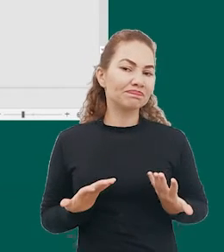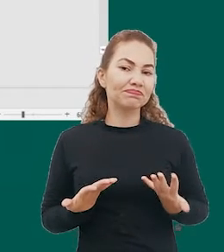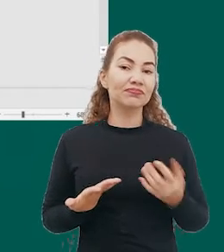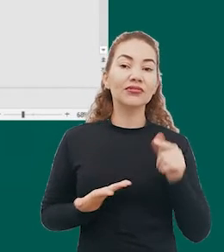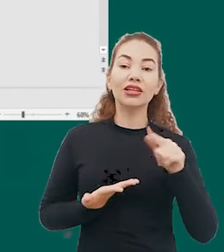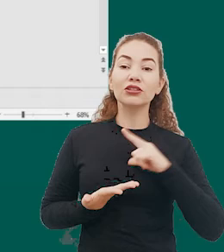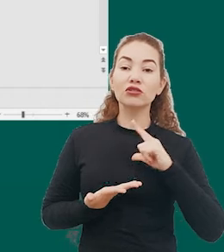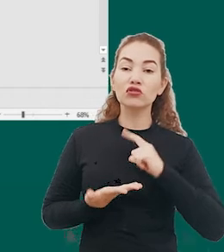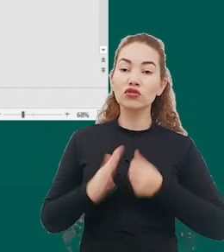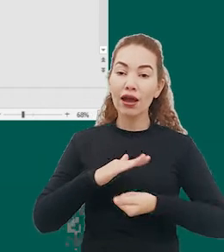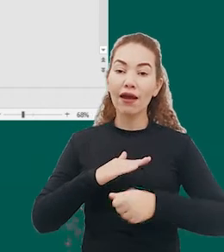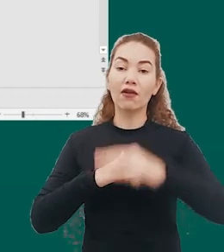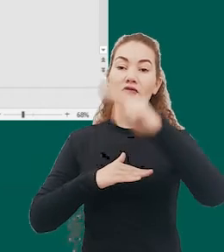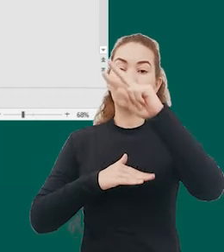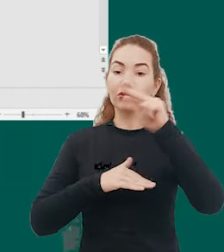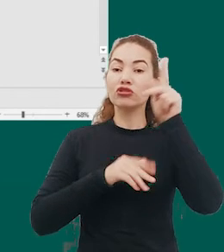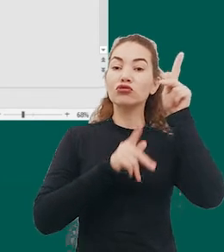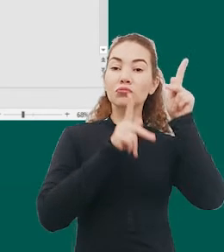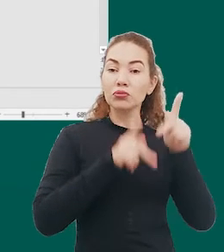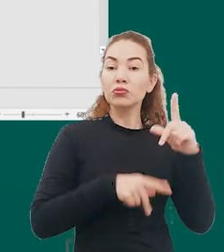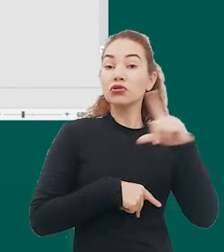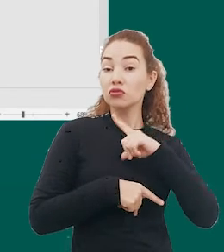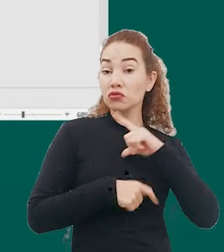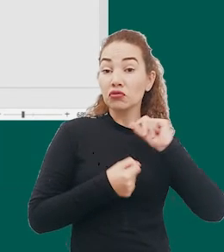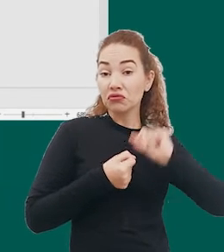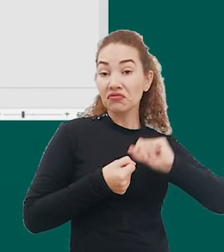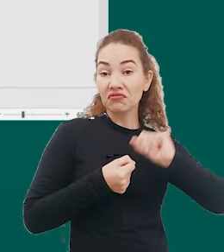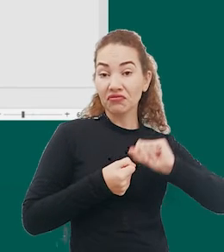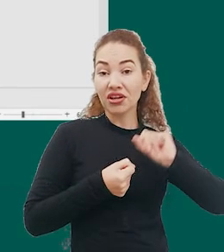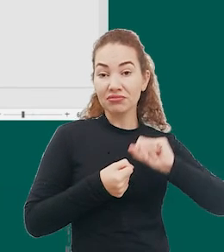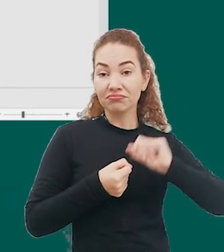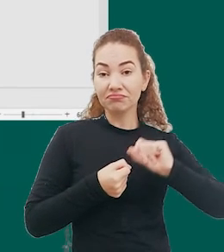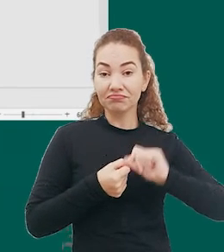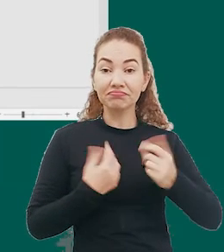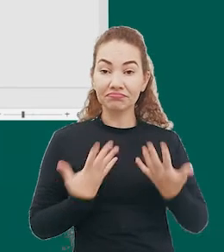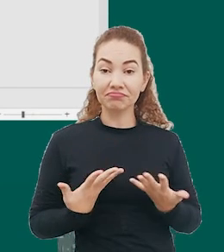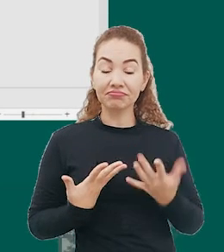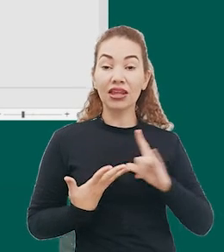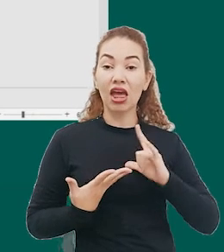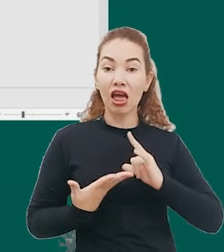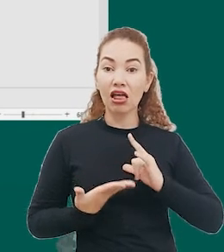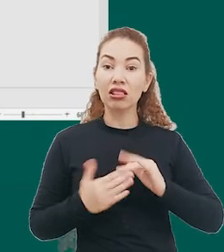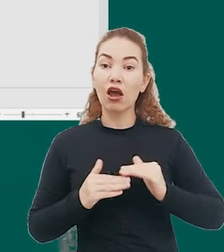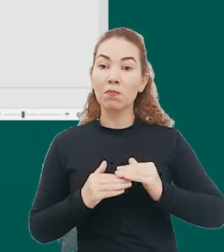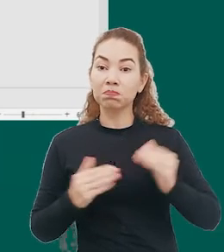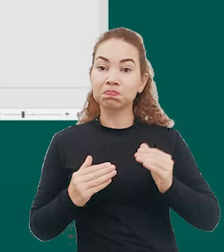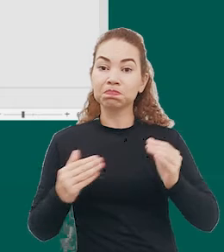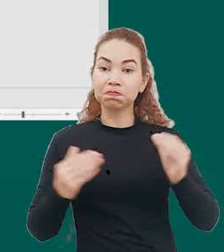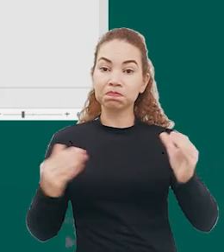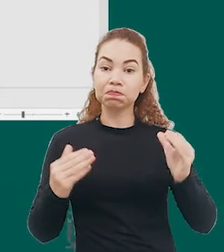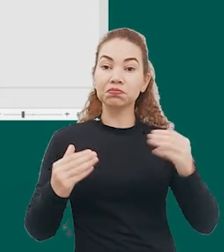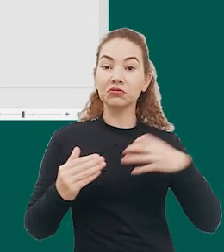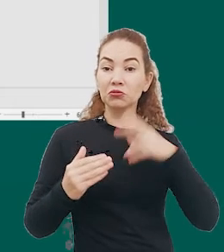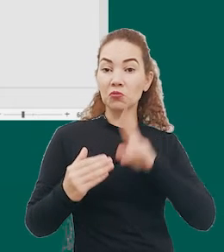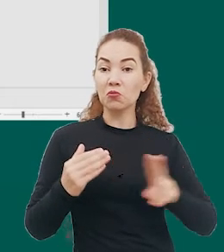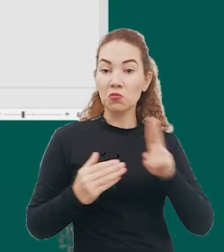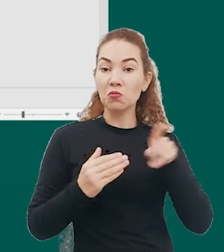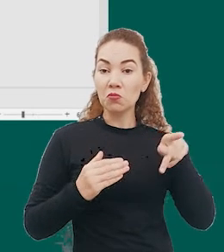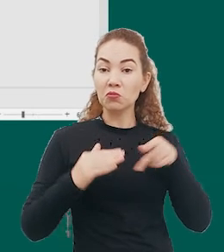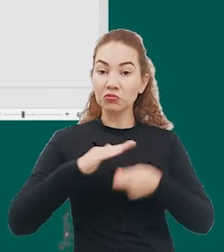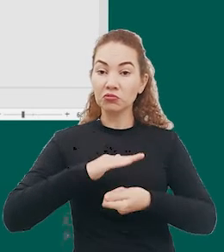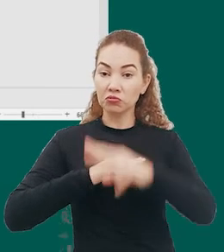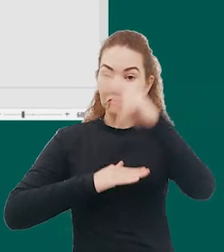são investimentos que as pessoas têm feito, né? Tem crescido esta forma